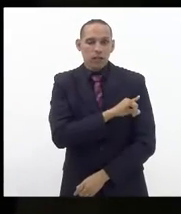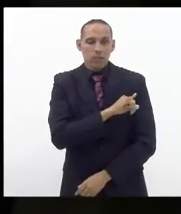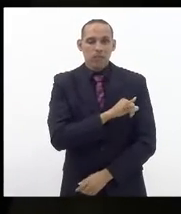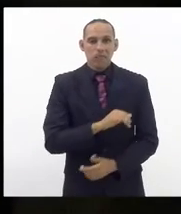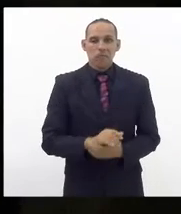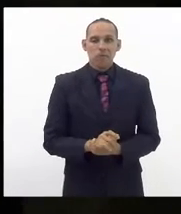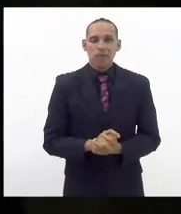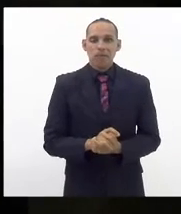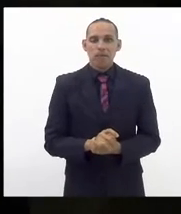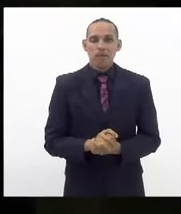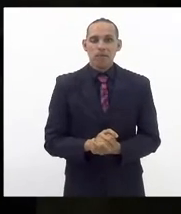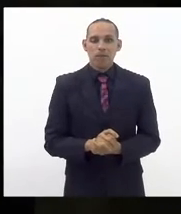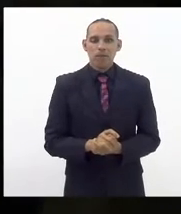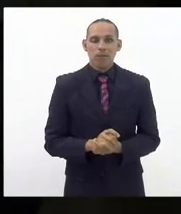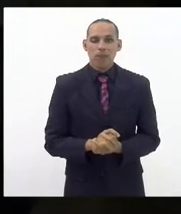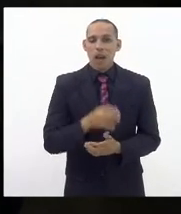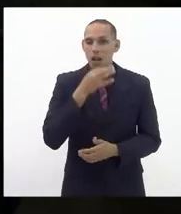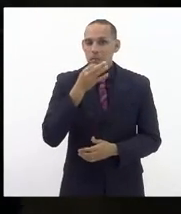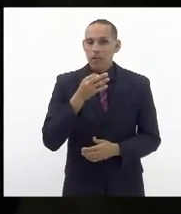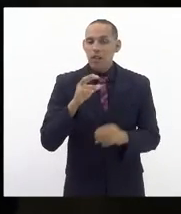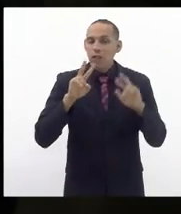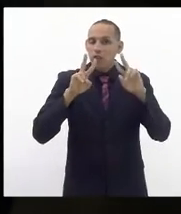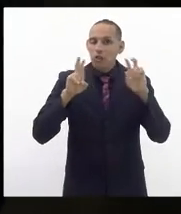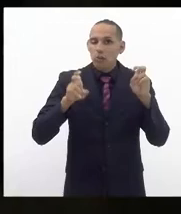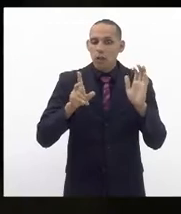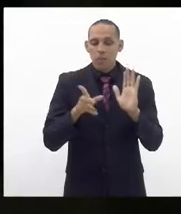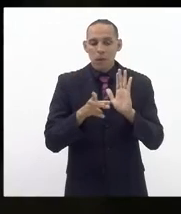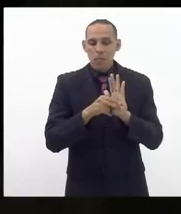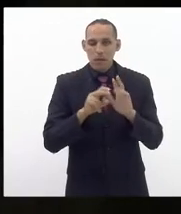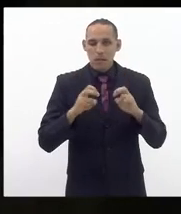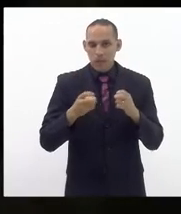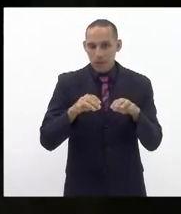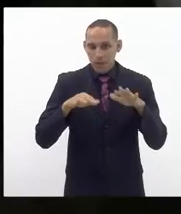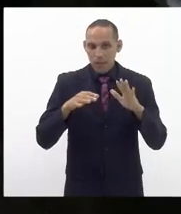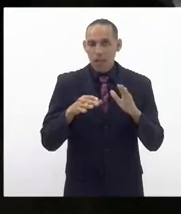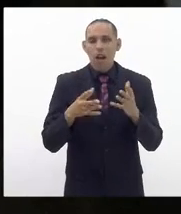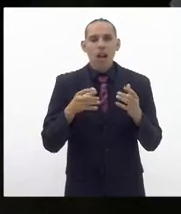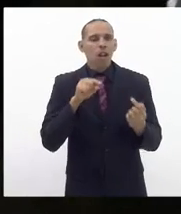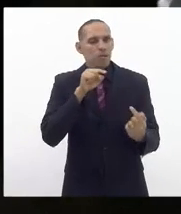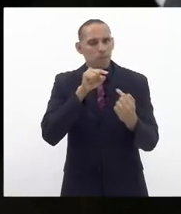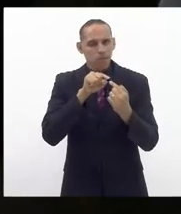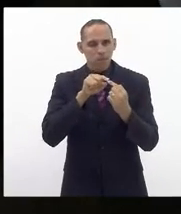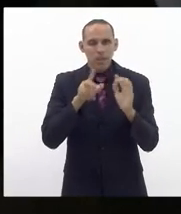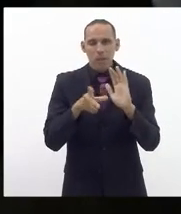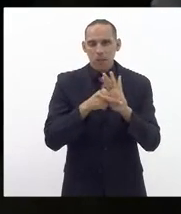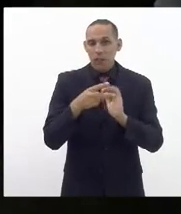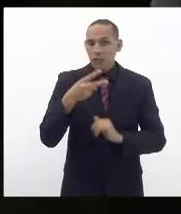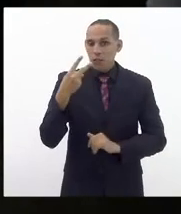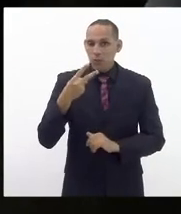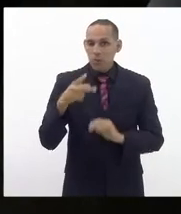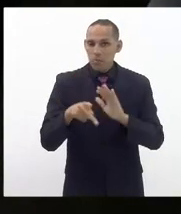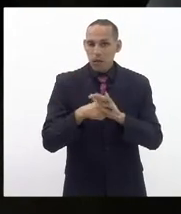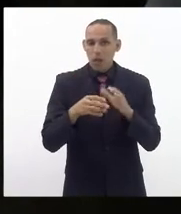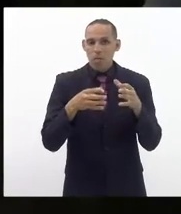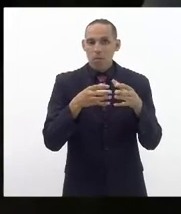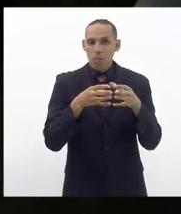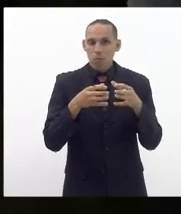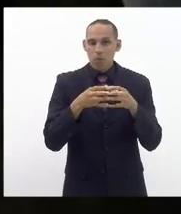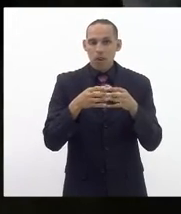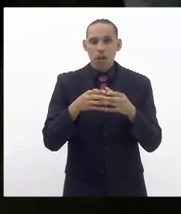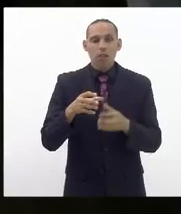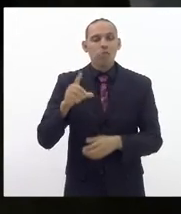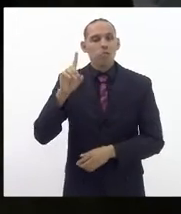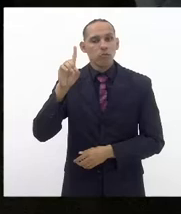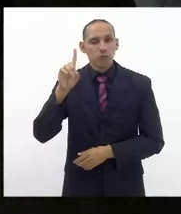às emendas de plenário. Favorável à emenda 2 da Comissão de Direitos da Mulher.